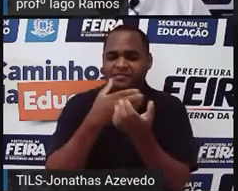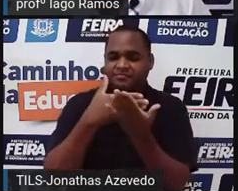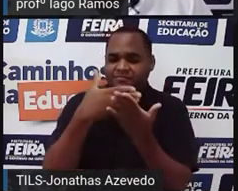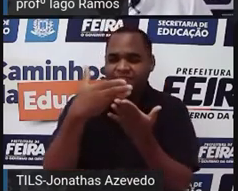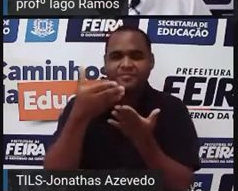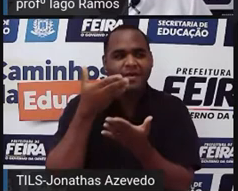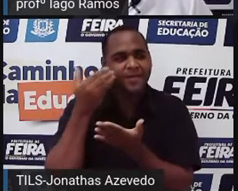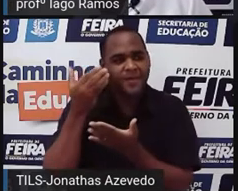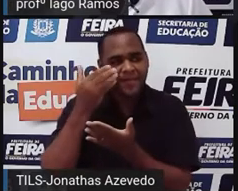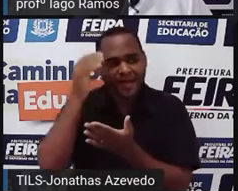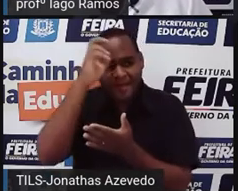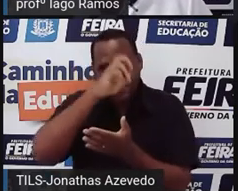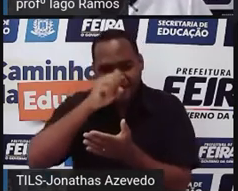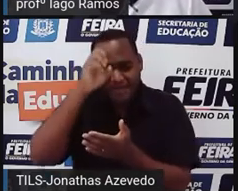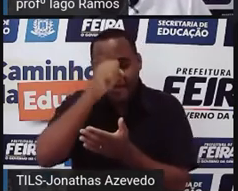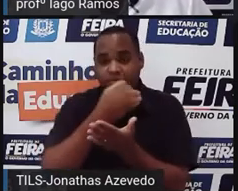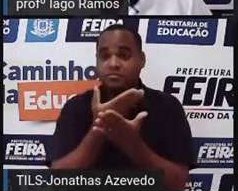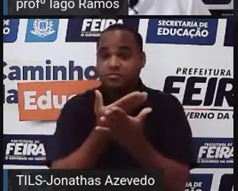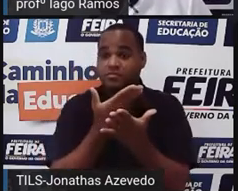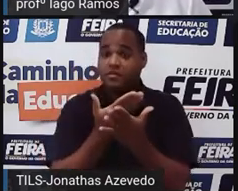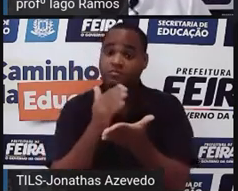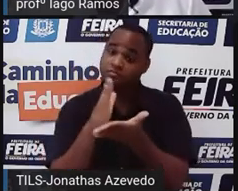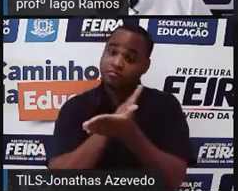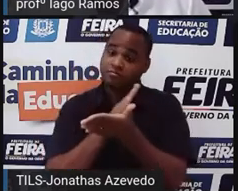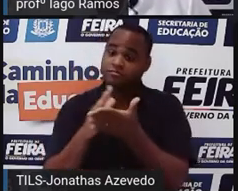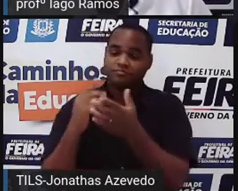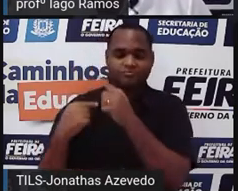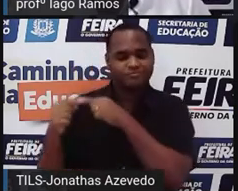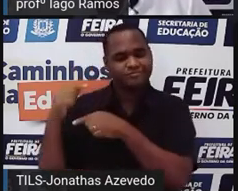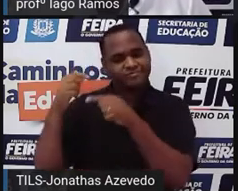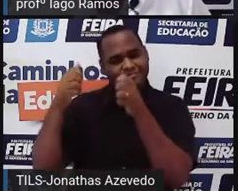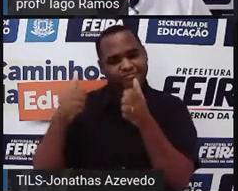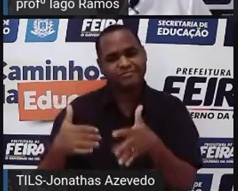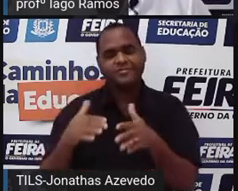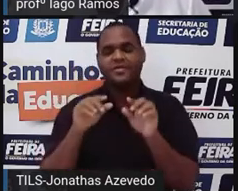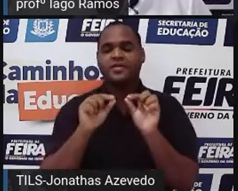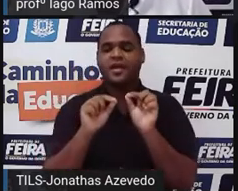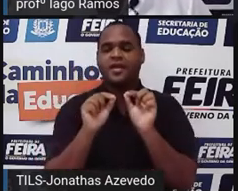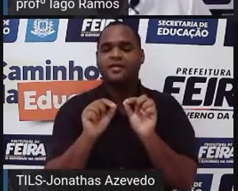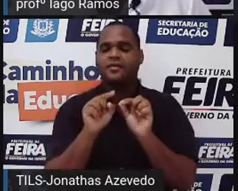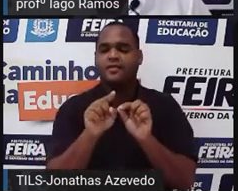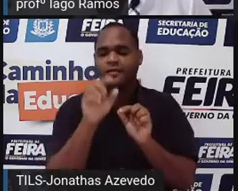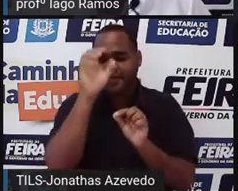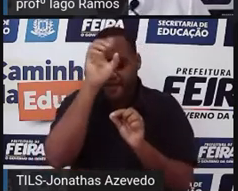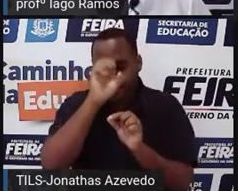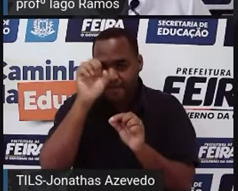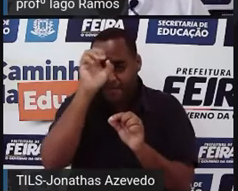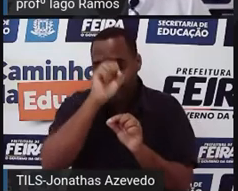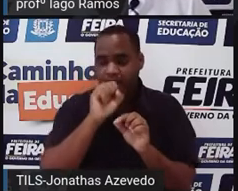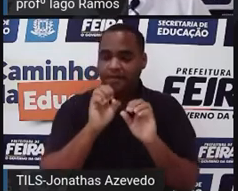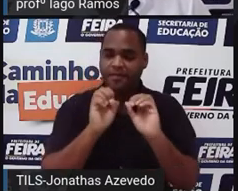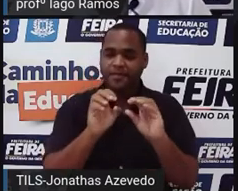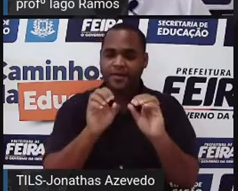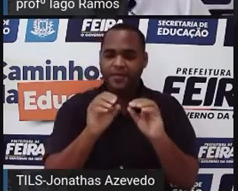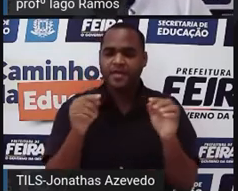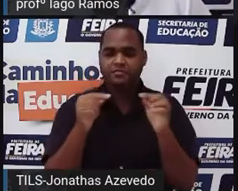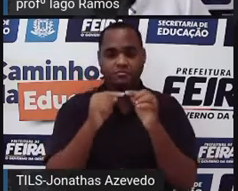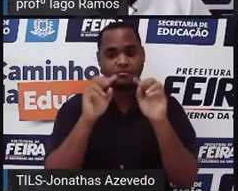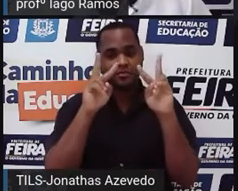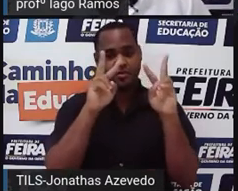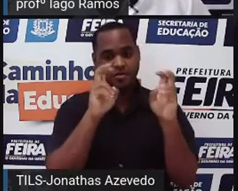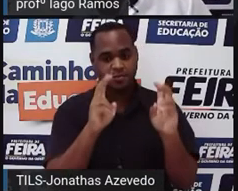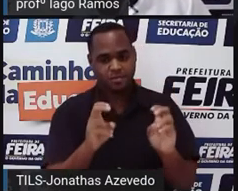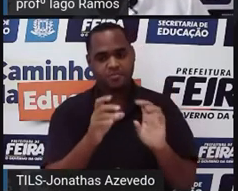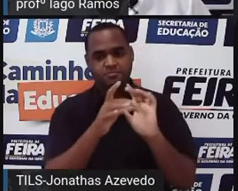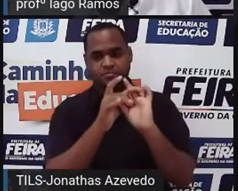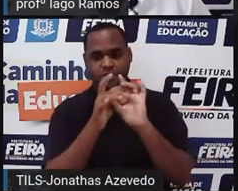né? E ali na tela fala justamente o que é que a gente tem para aprender nessa aula relacionada a esse tema, mas a